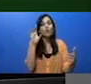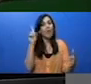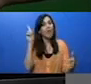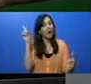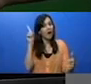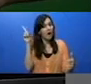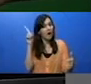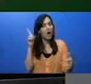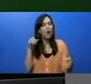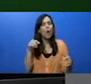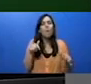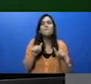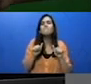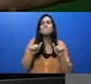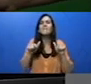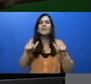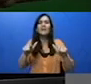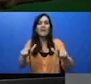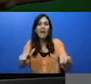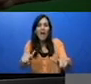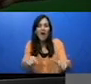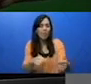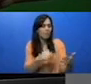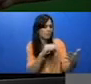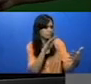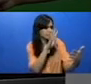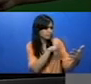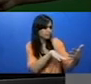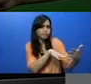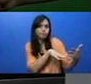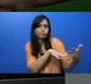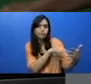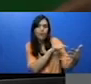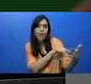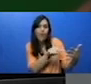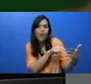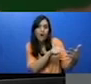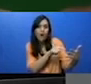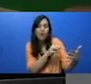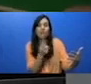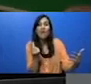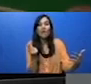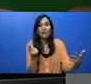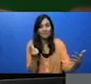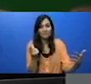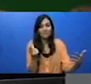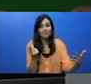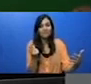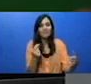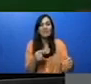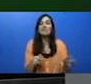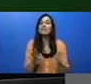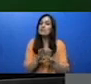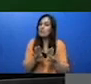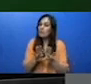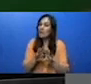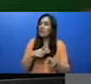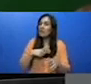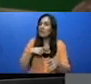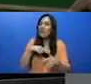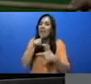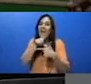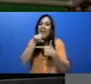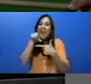caixa do supermercado. Quando passa no scanner, ele lê o preço. Aqui nós temos gráficos e tabelas. Na aula passada